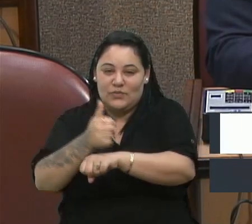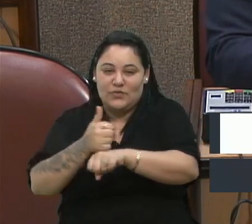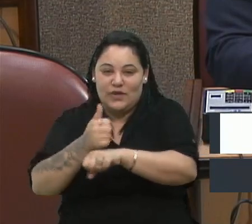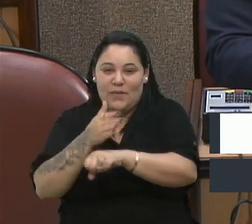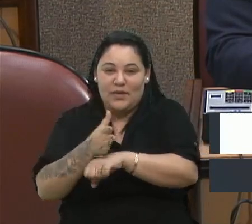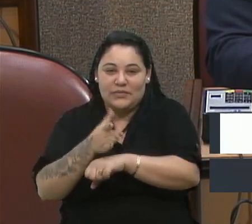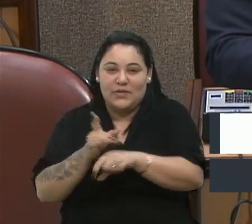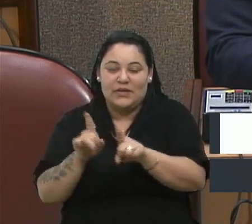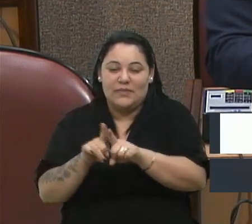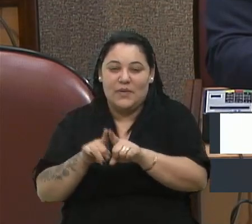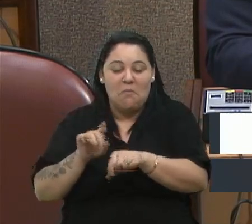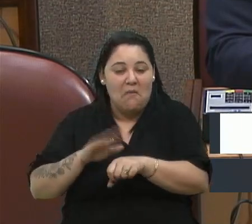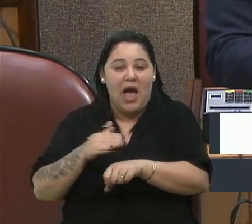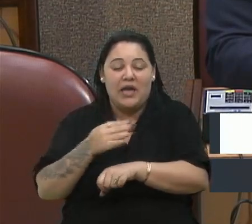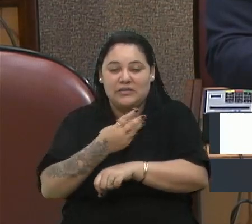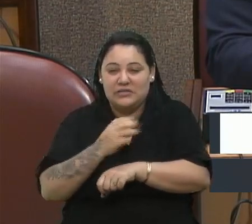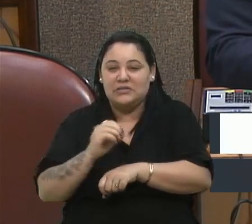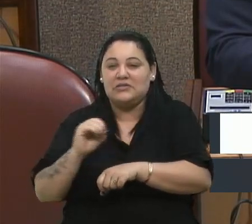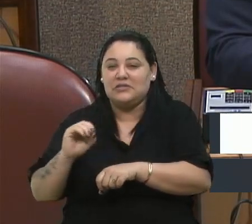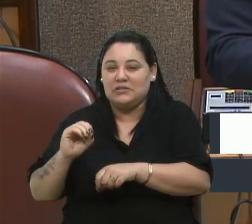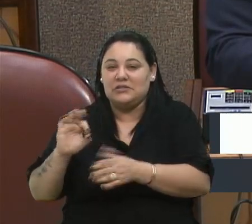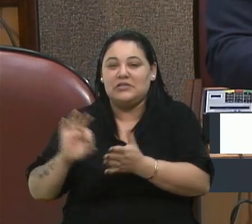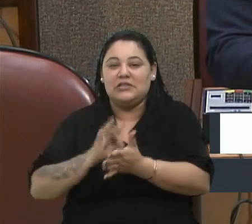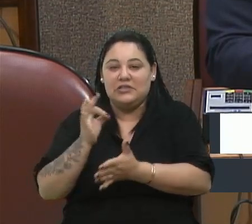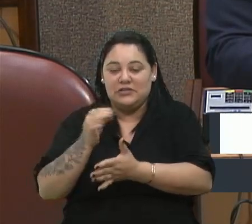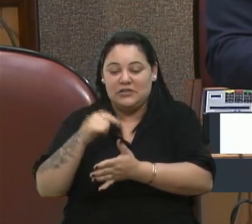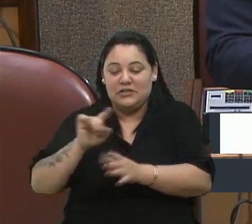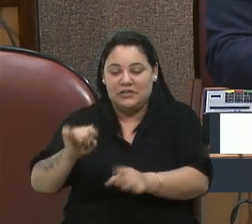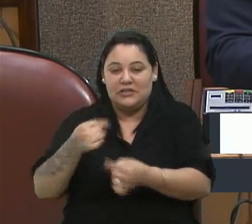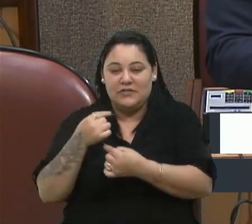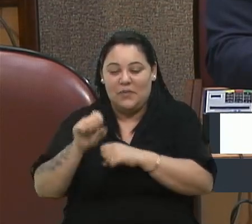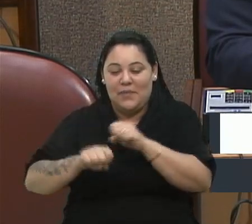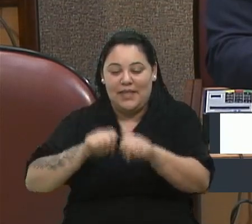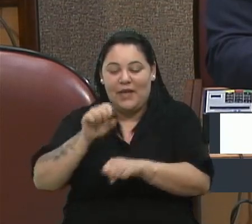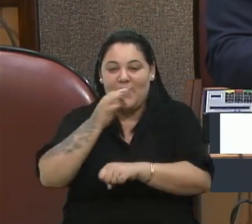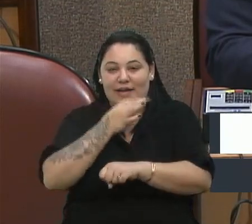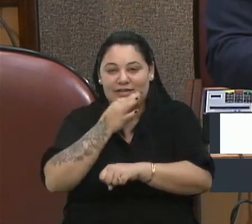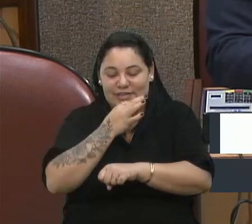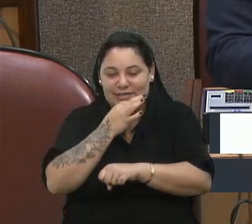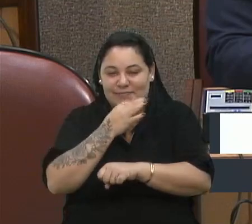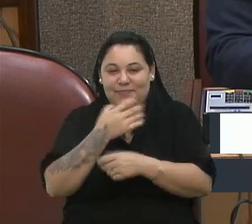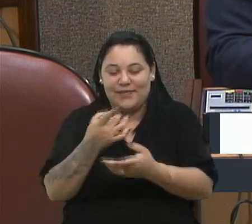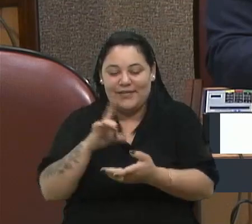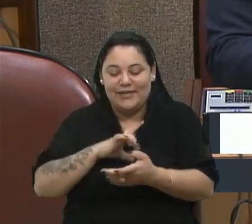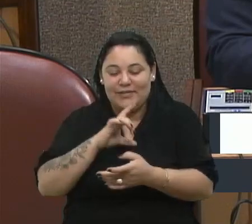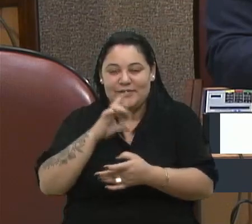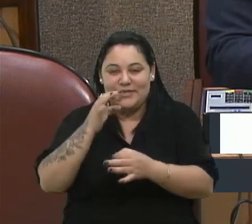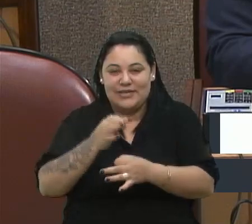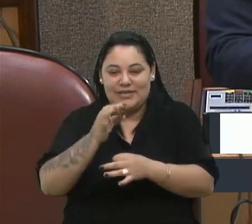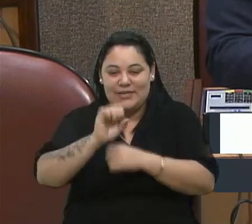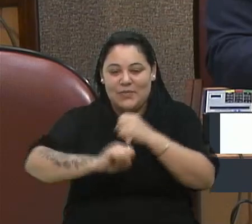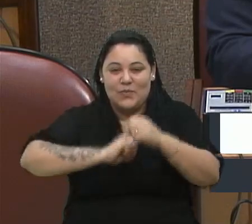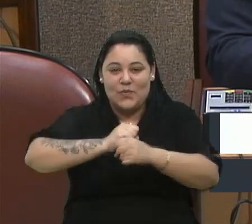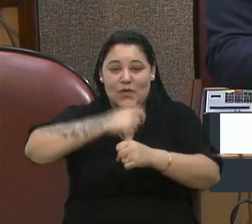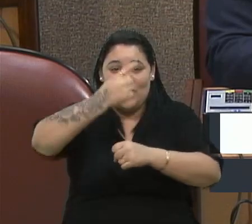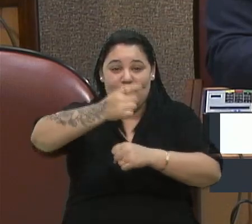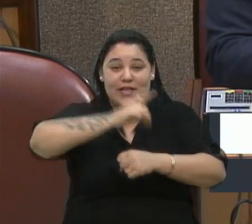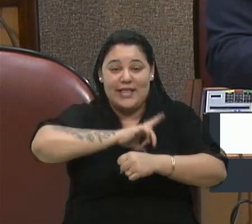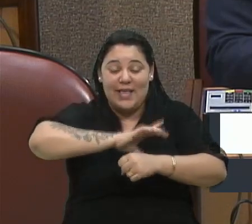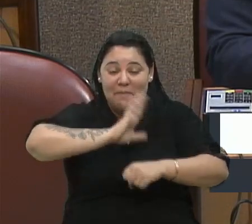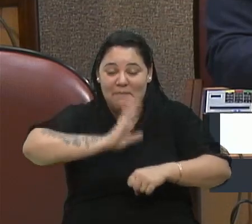participaram, mais de 300 inscritos nesse Desafio Pedal Caxias, e a gente tem a certeza que no ano seguinte teremos ainda